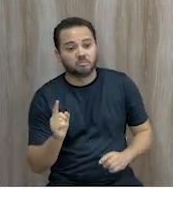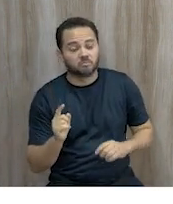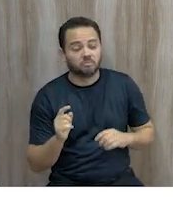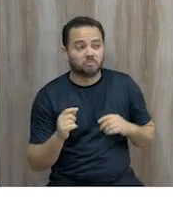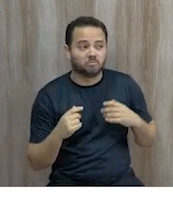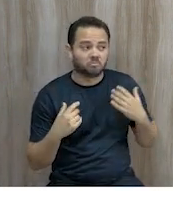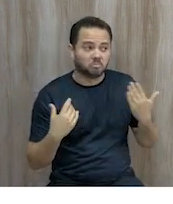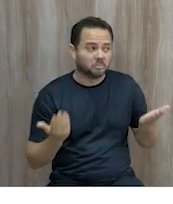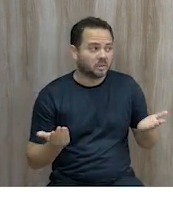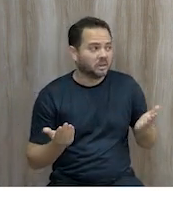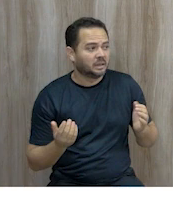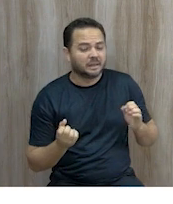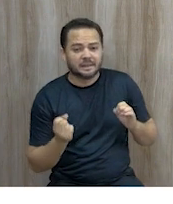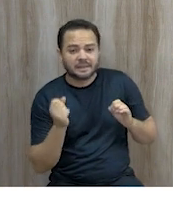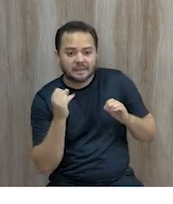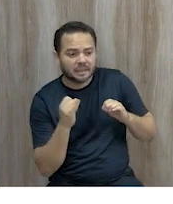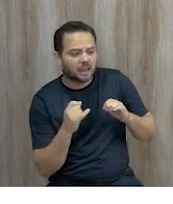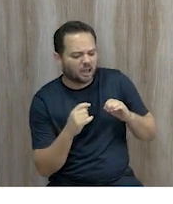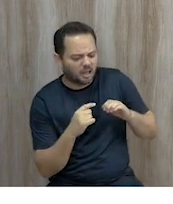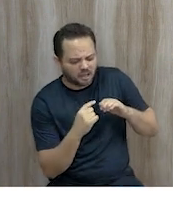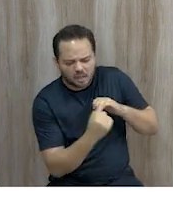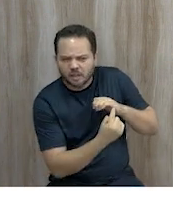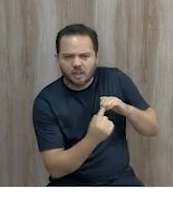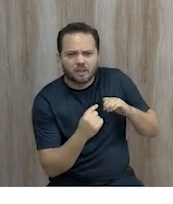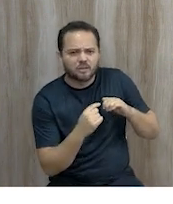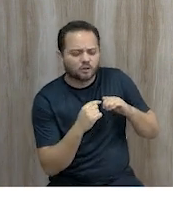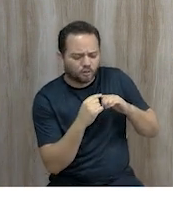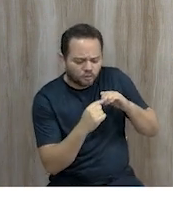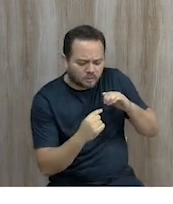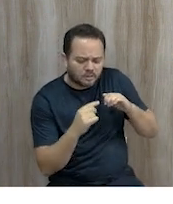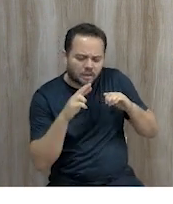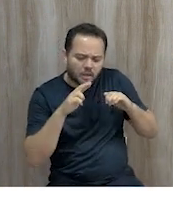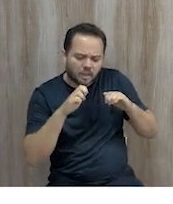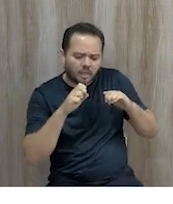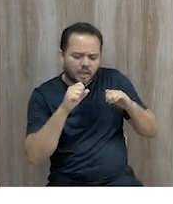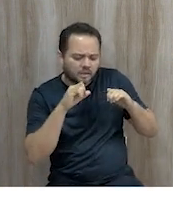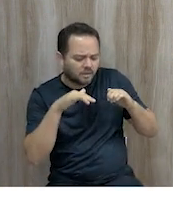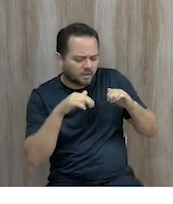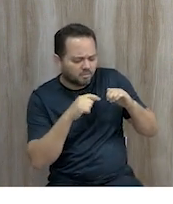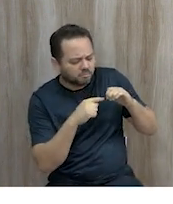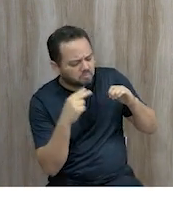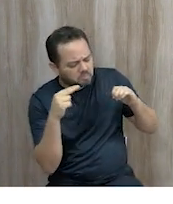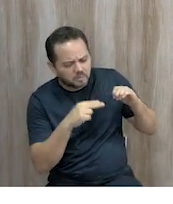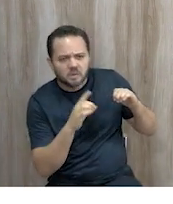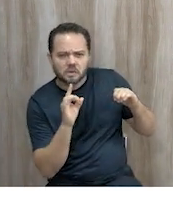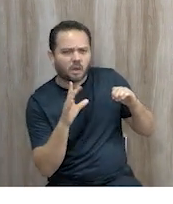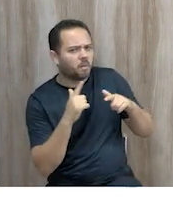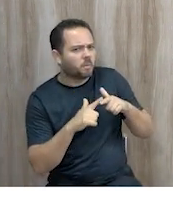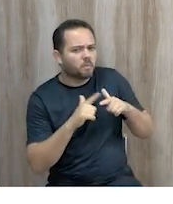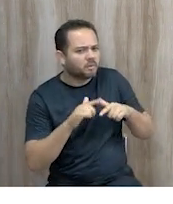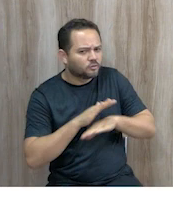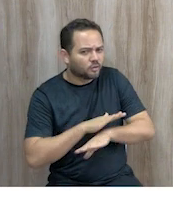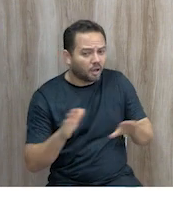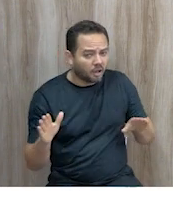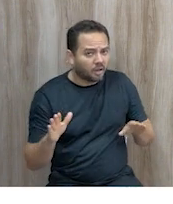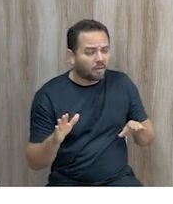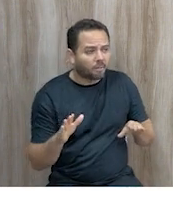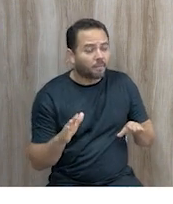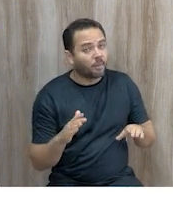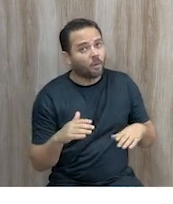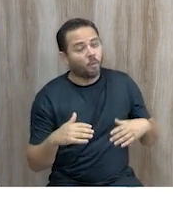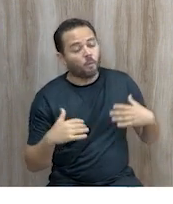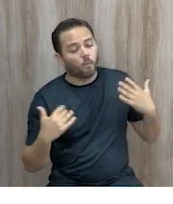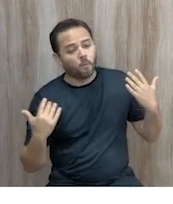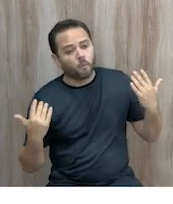Será que o problema está só na faceta de resina desse paciente? Ou será que antes eu